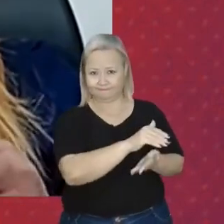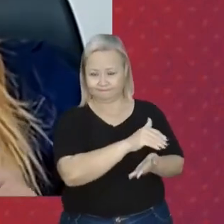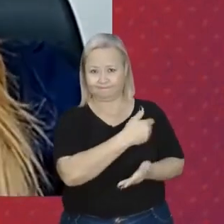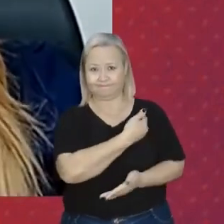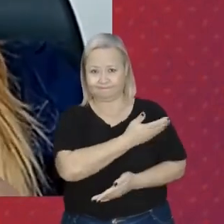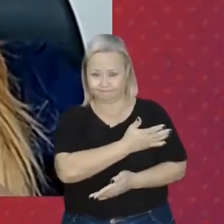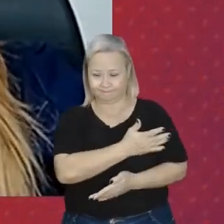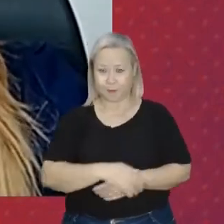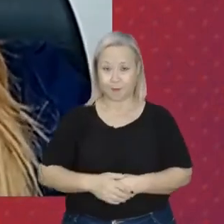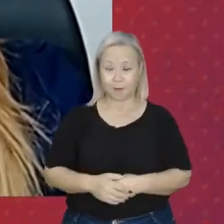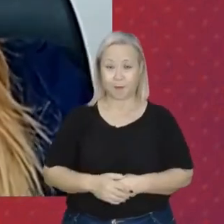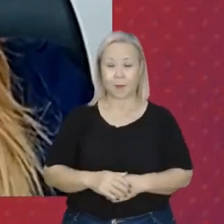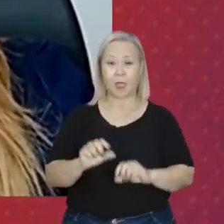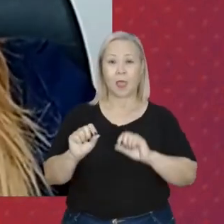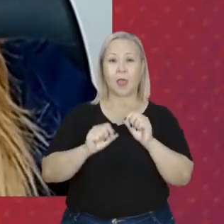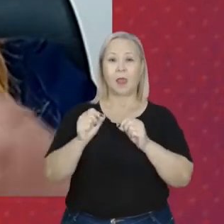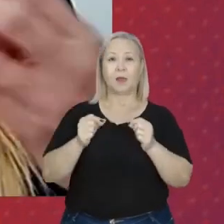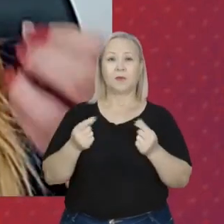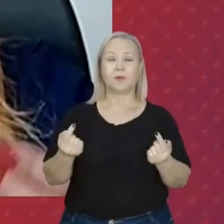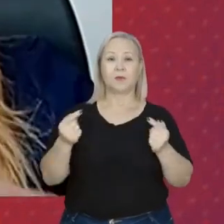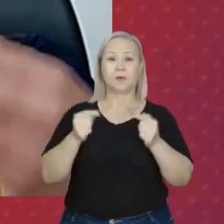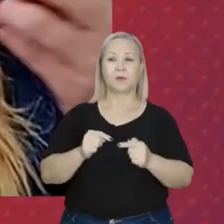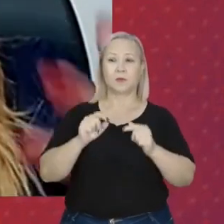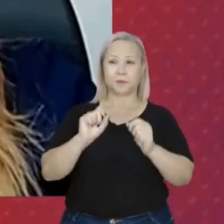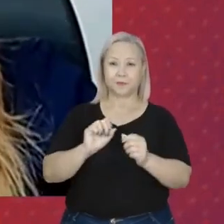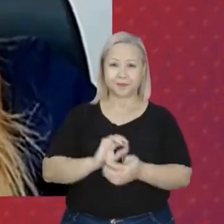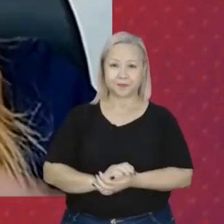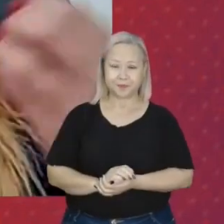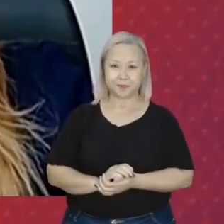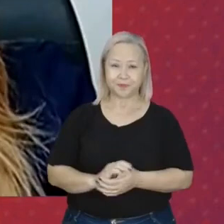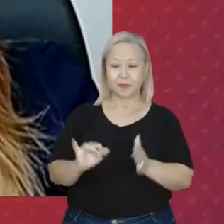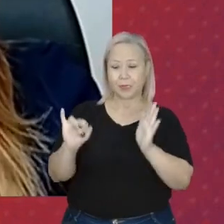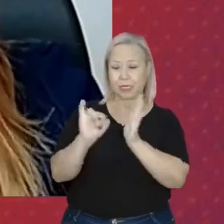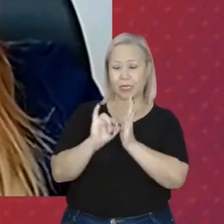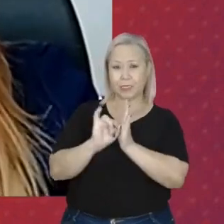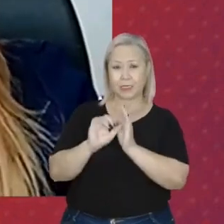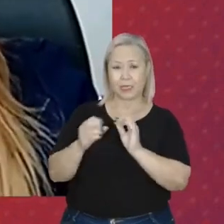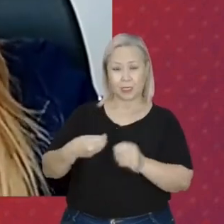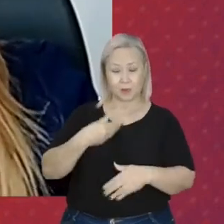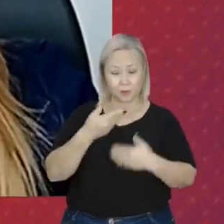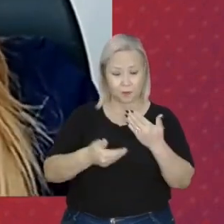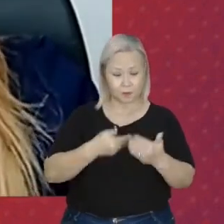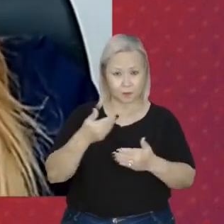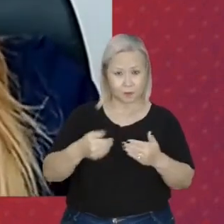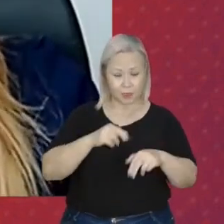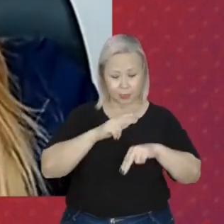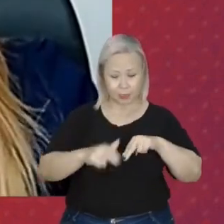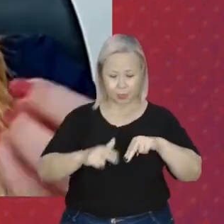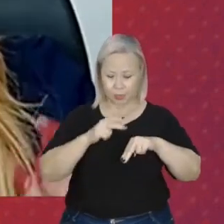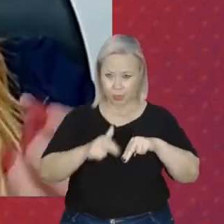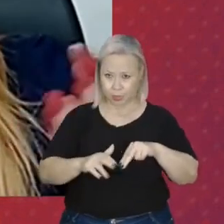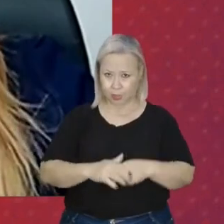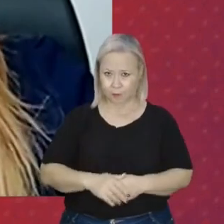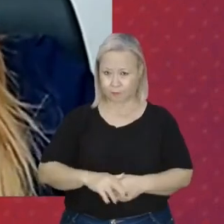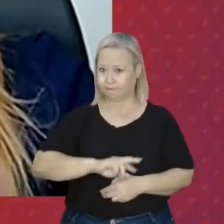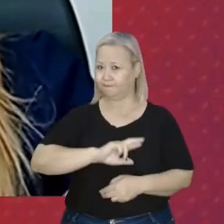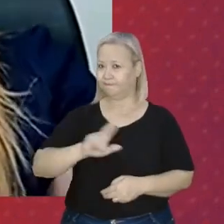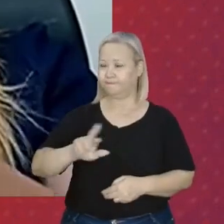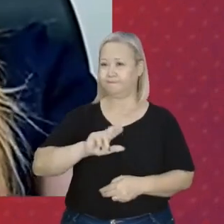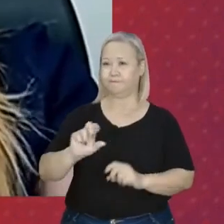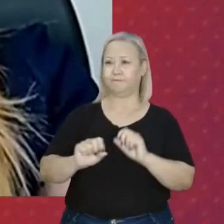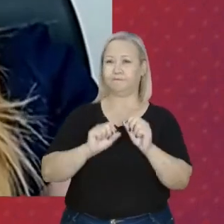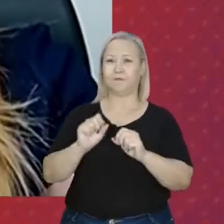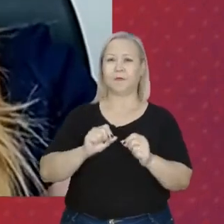Que por conta da sua expressão, identidade e vivência de gênero, né, não condizerem com